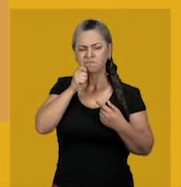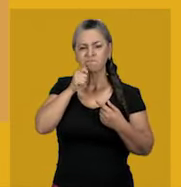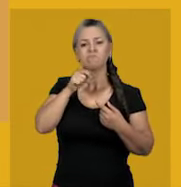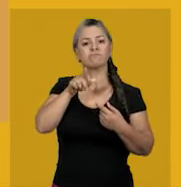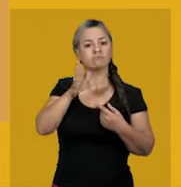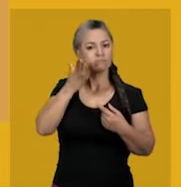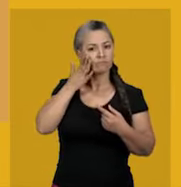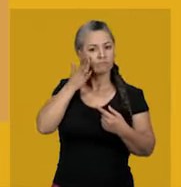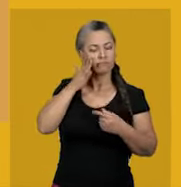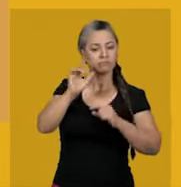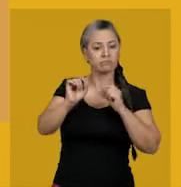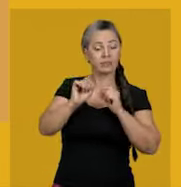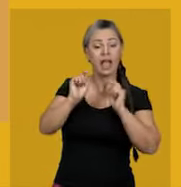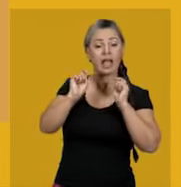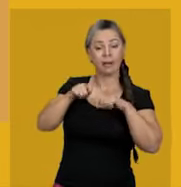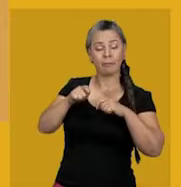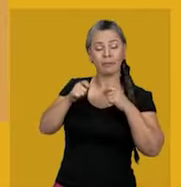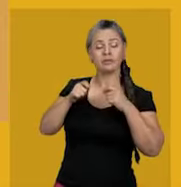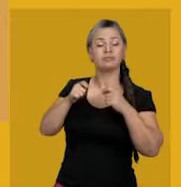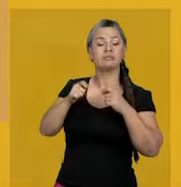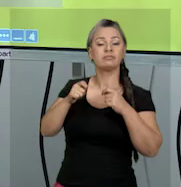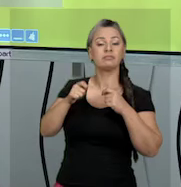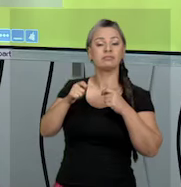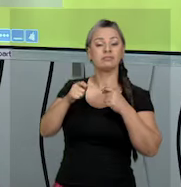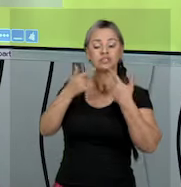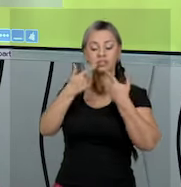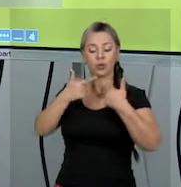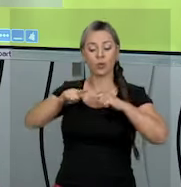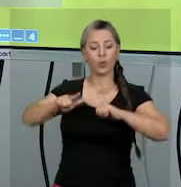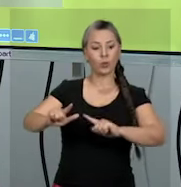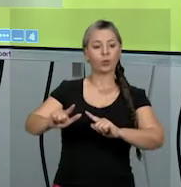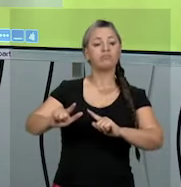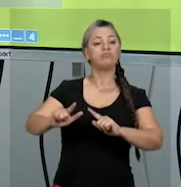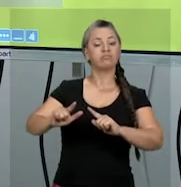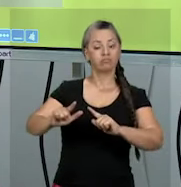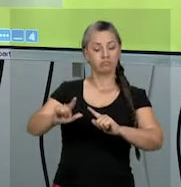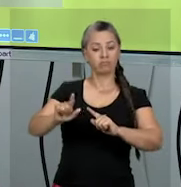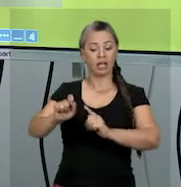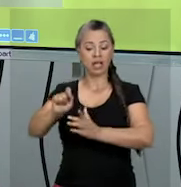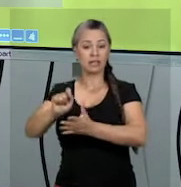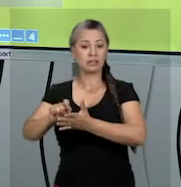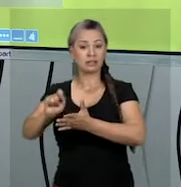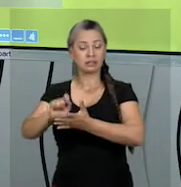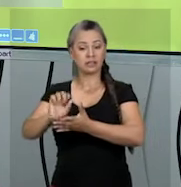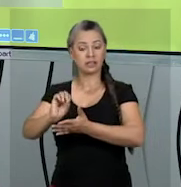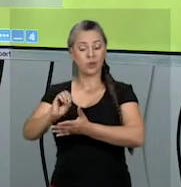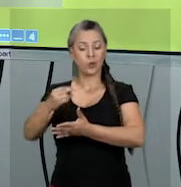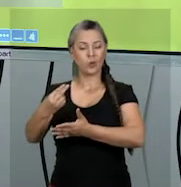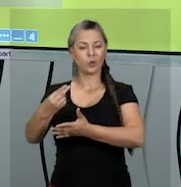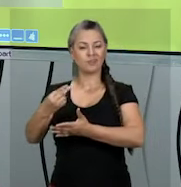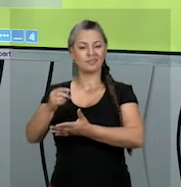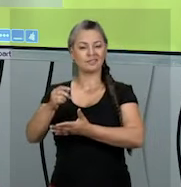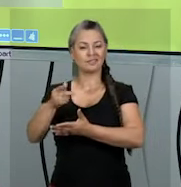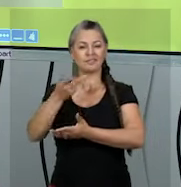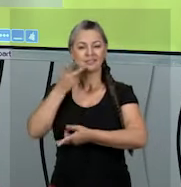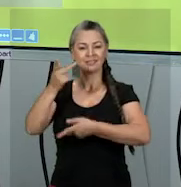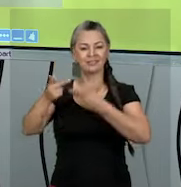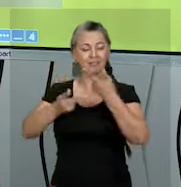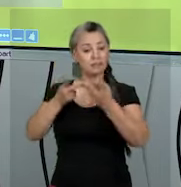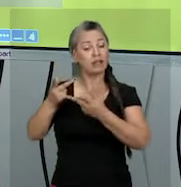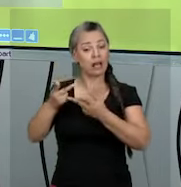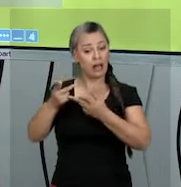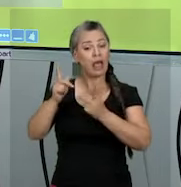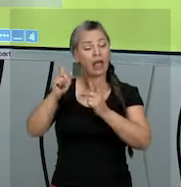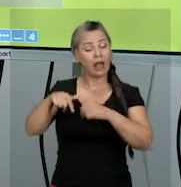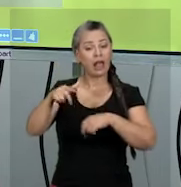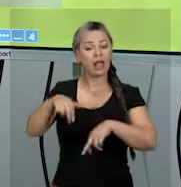é responsável pela linguagem, pela nossa linguagem escrita e falada, pelo nosso raciocínio,